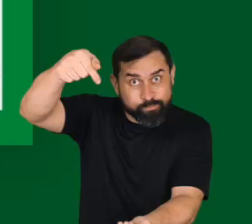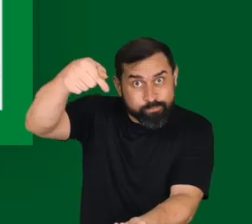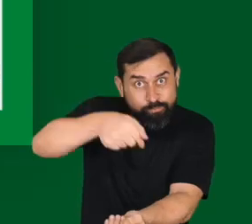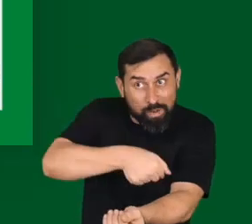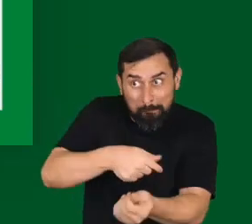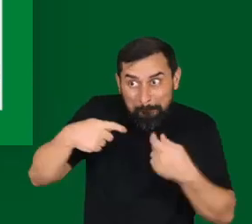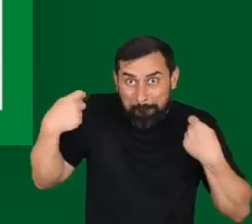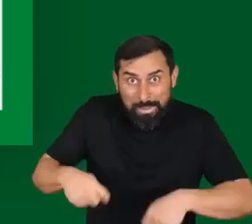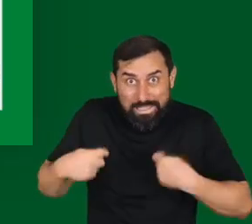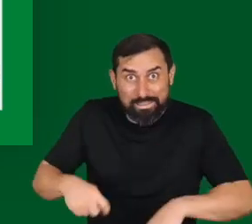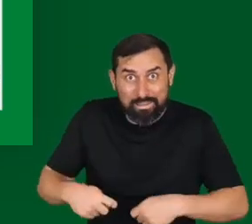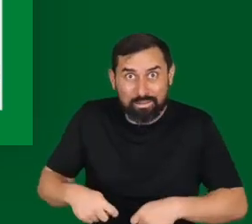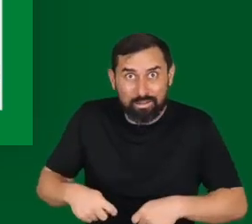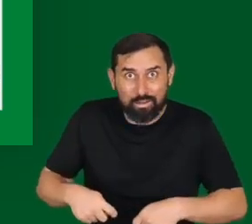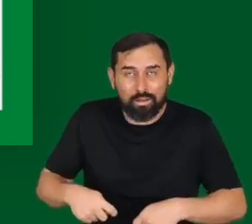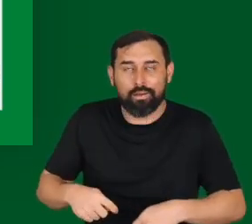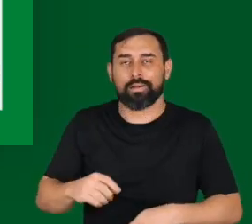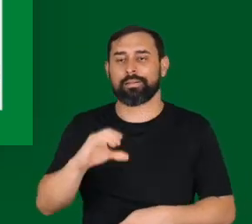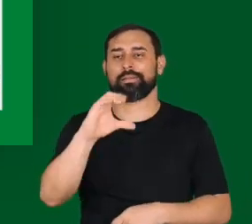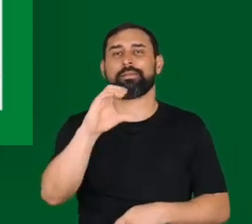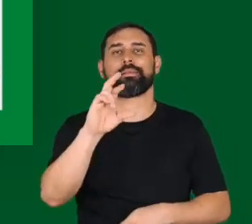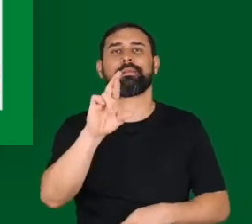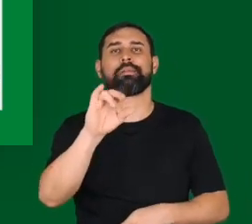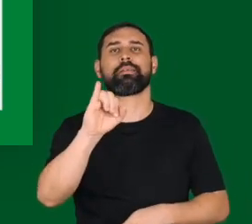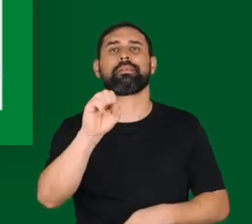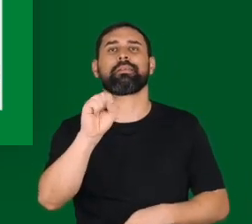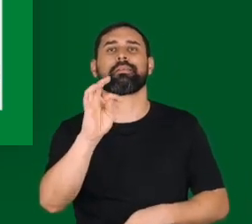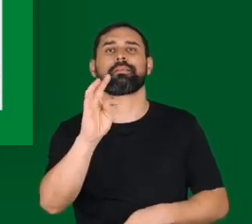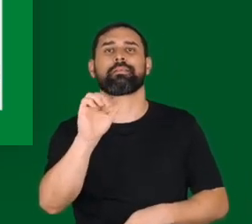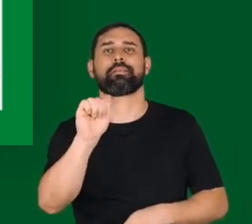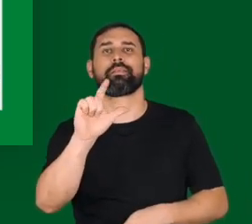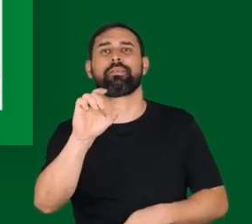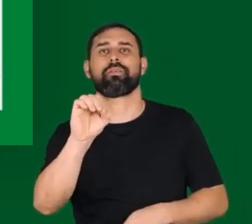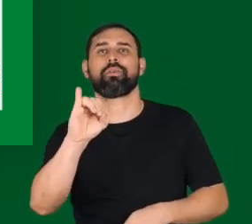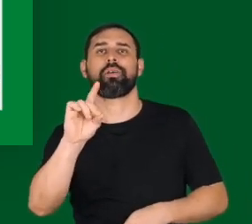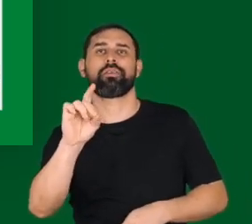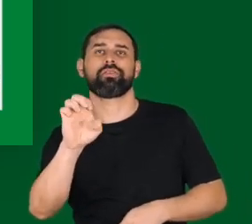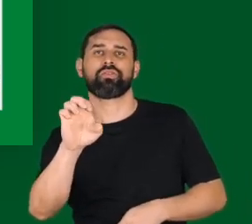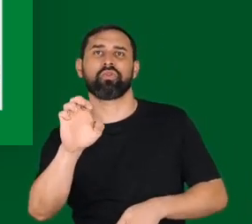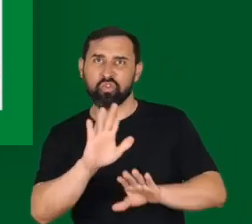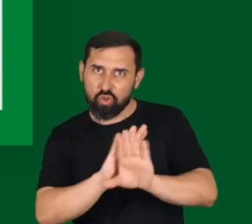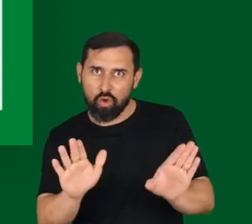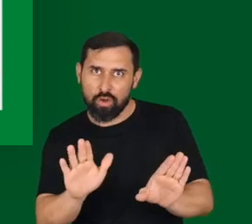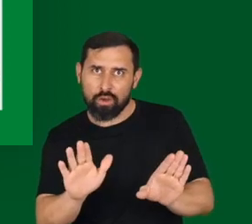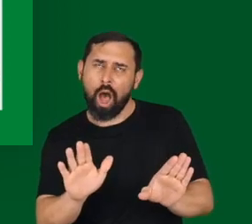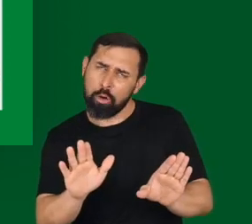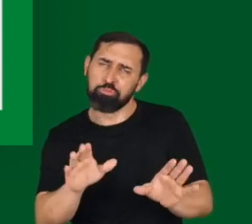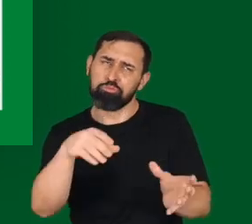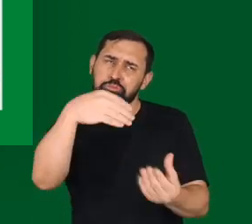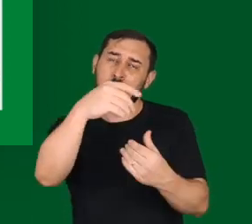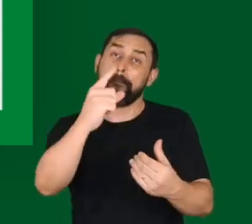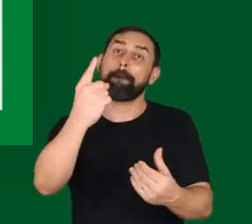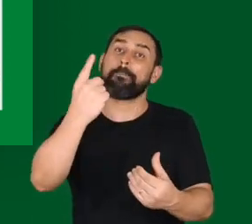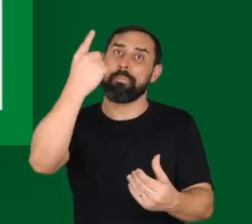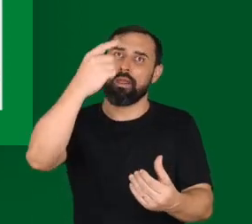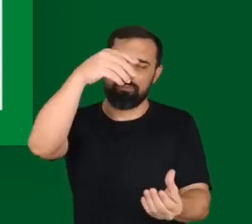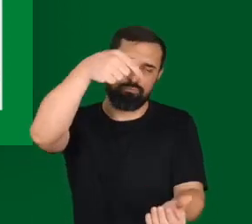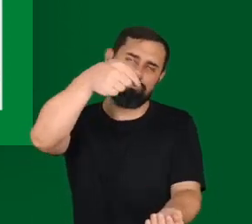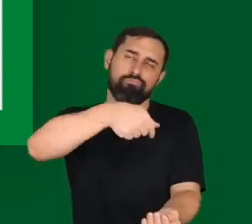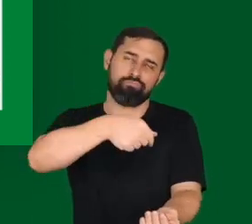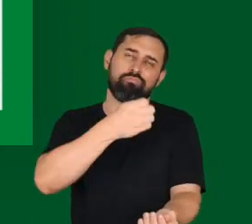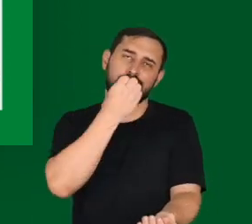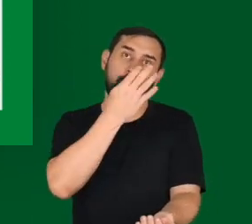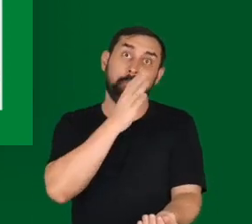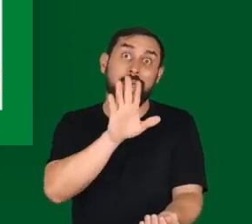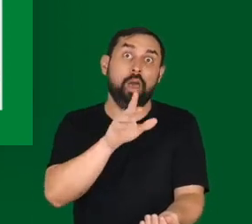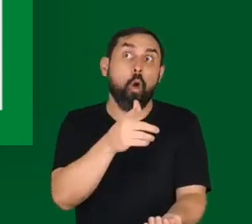em reposição volêmica, eu não vou pensar em reposição apenas de cristalóide, né? A primeira reposição, beleza, ela